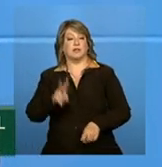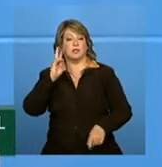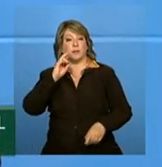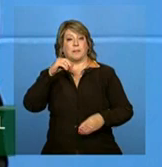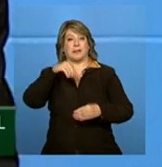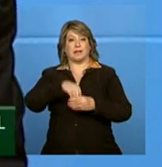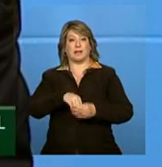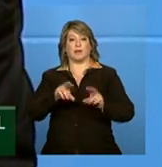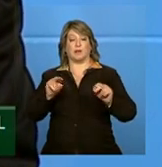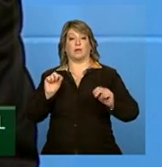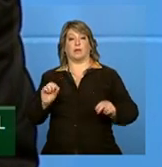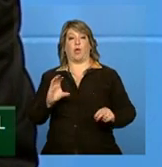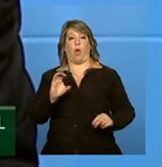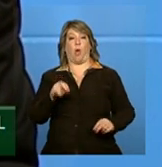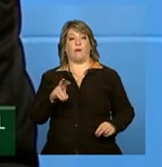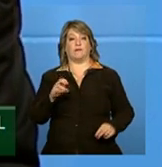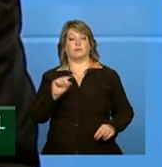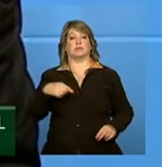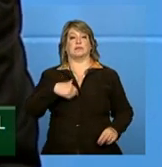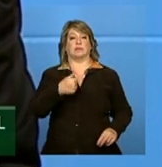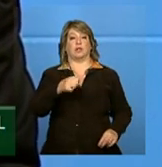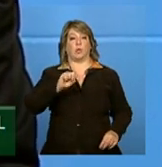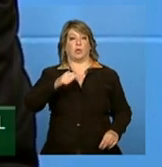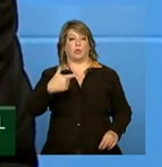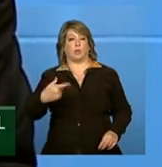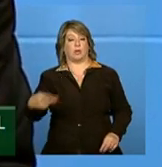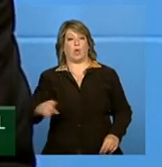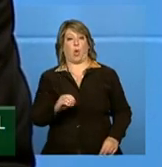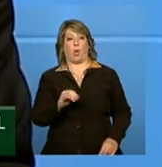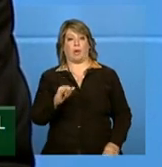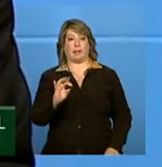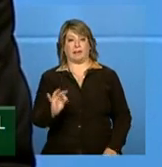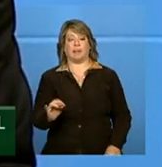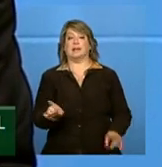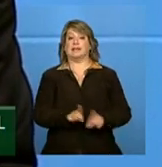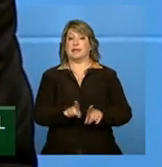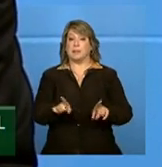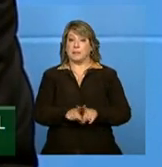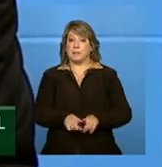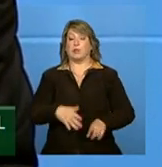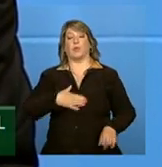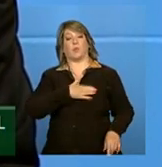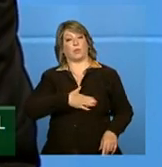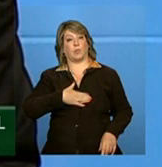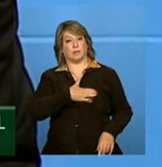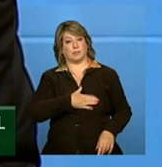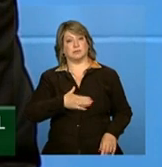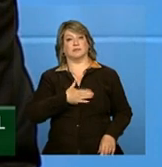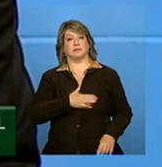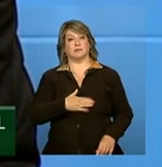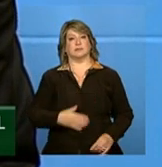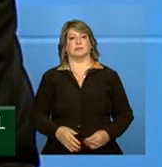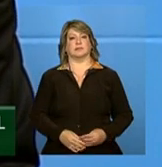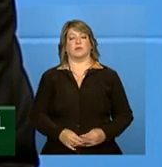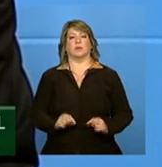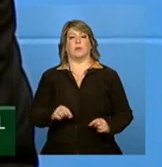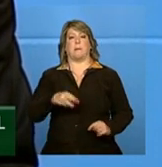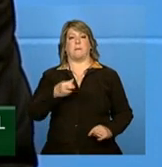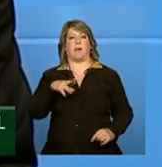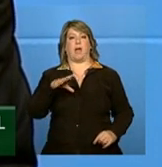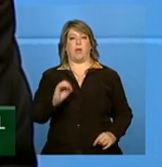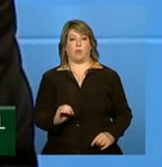Convenção 182 da OIT, e apreciamos também o